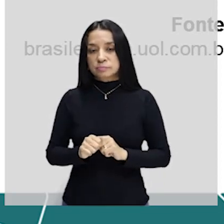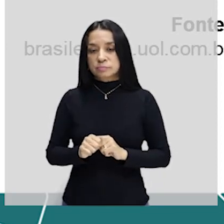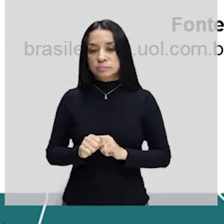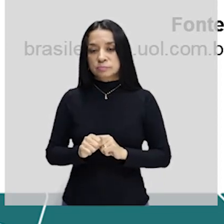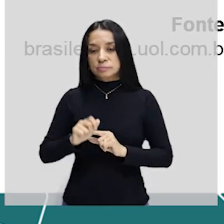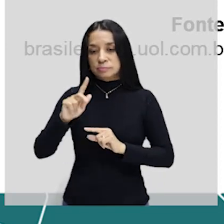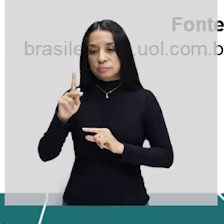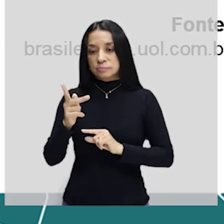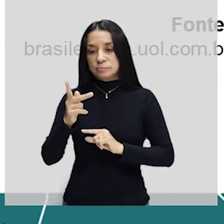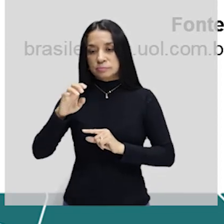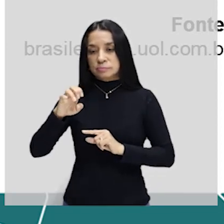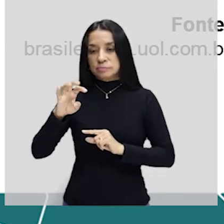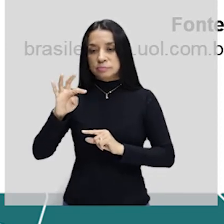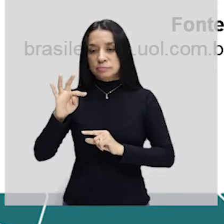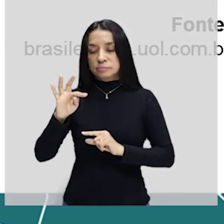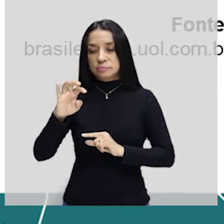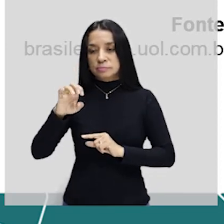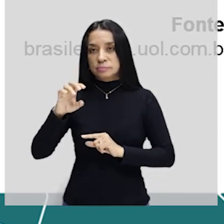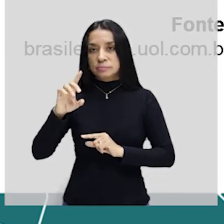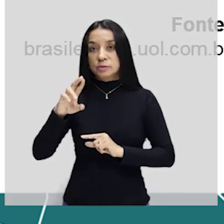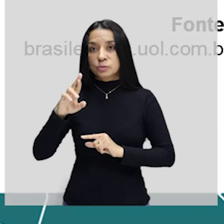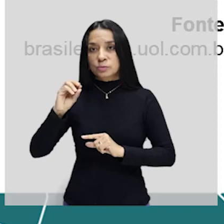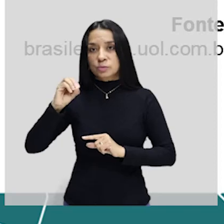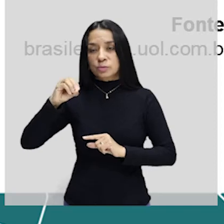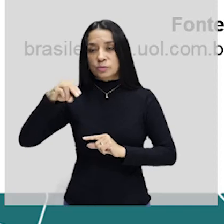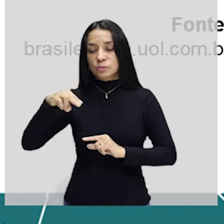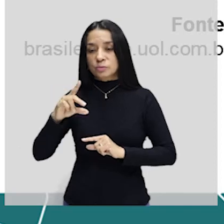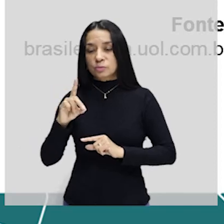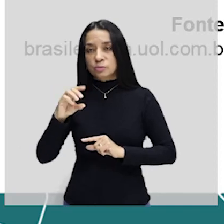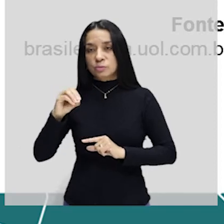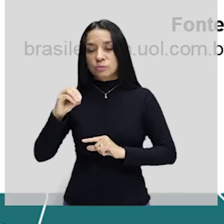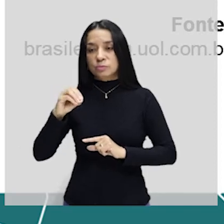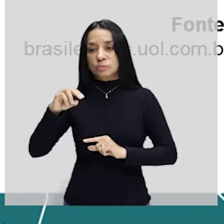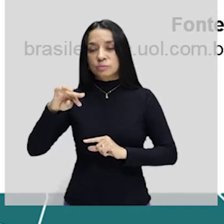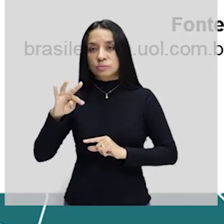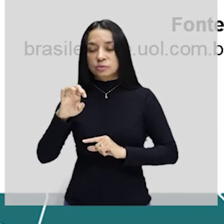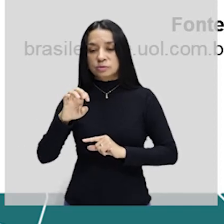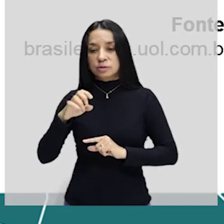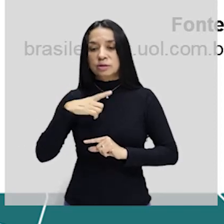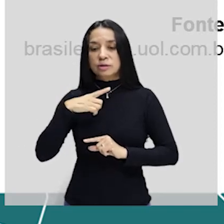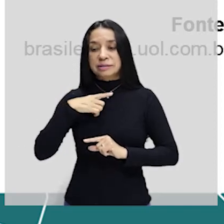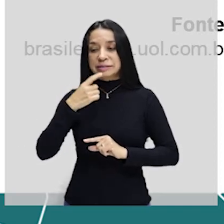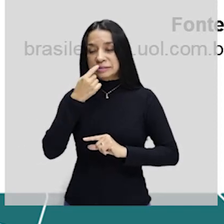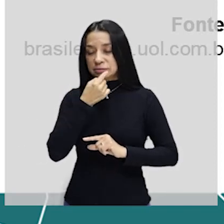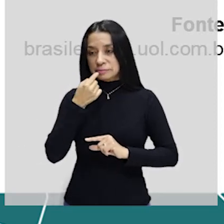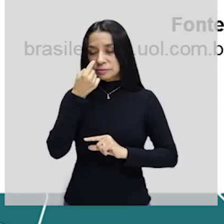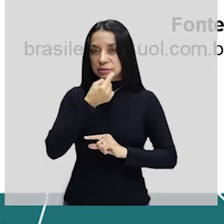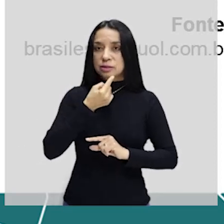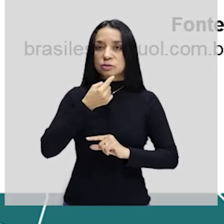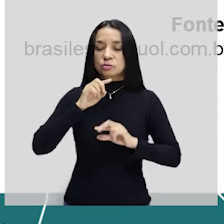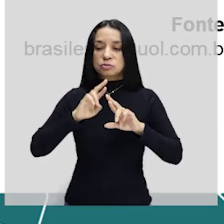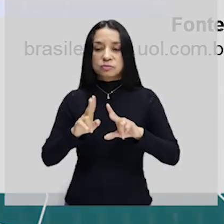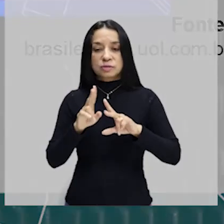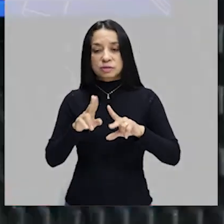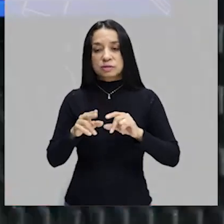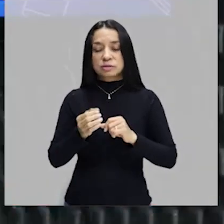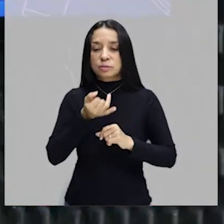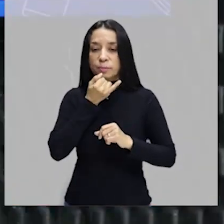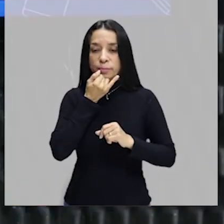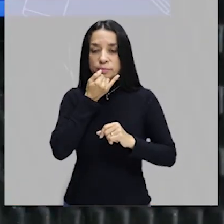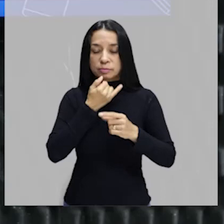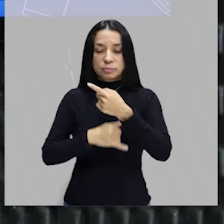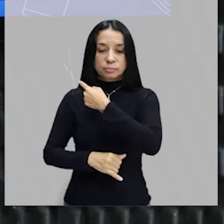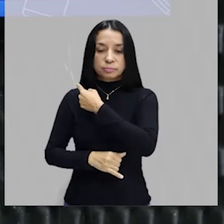heterodonte, com H, heterodonte. Quer dizer o quê? Ele tem dentes diferentes. Eu tenho dentes que são classificados